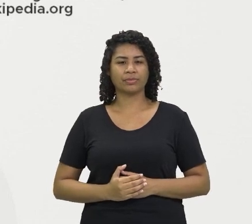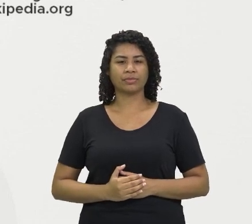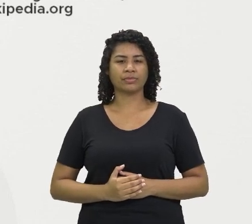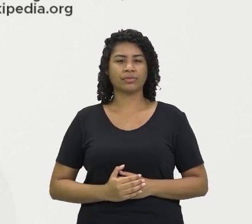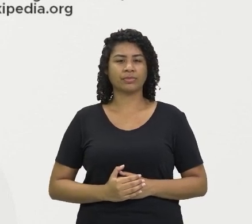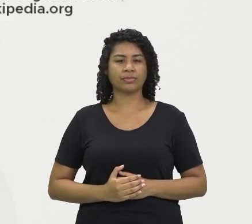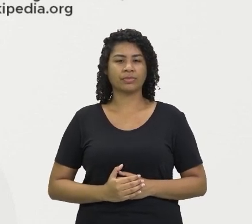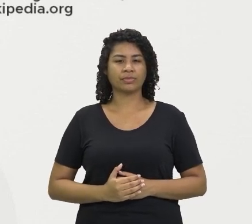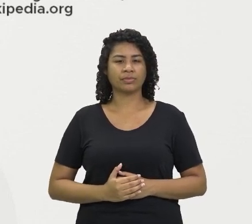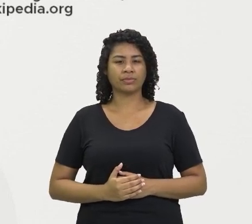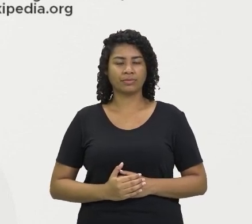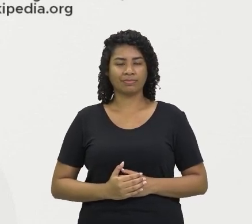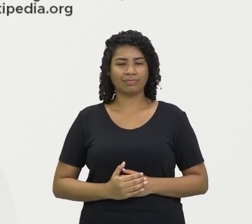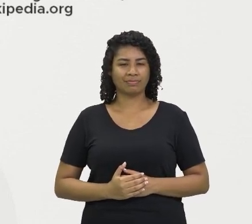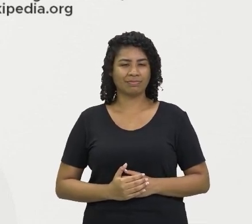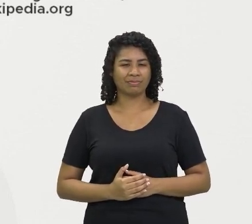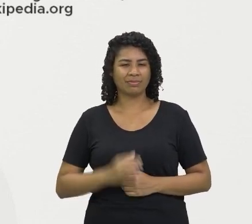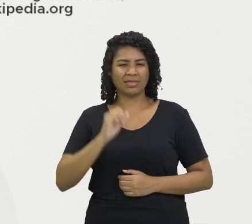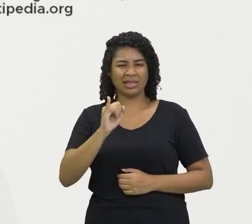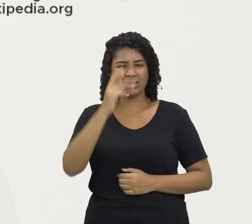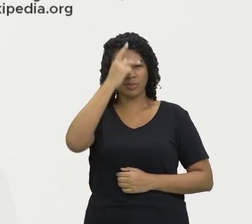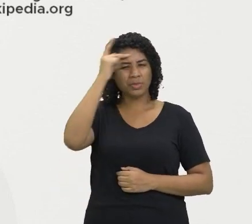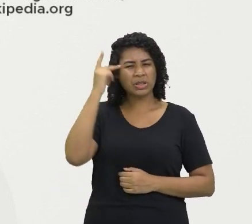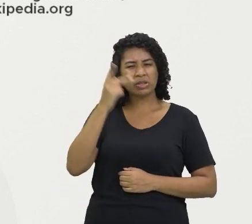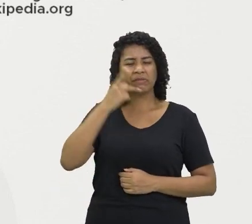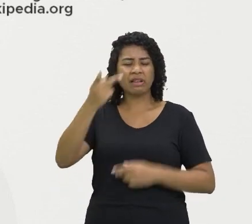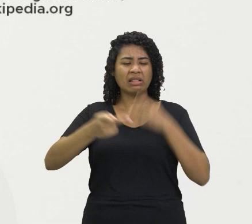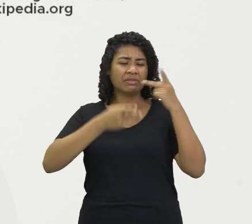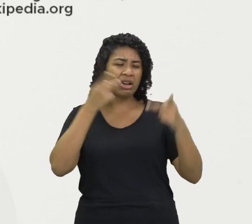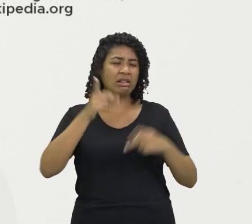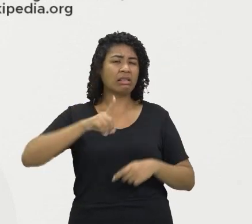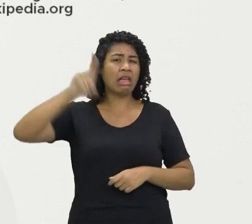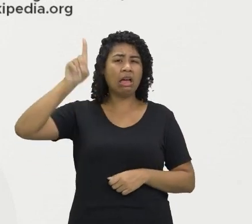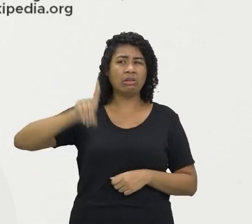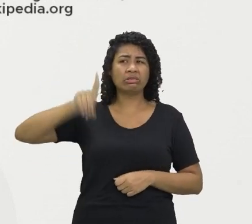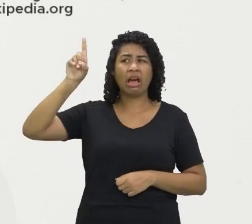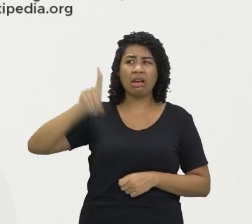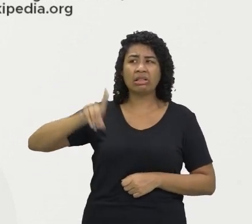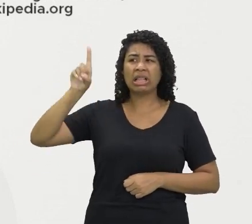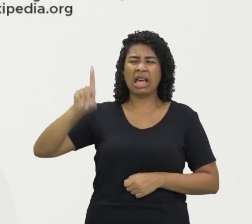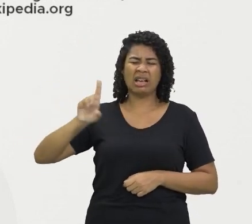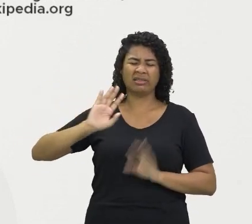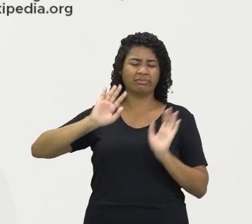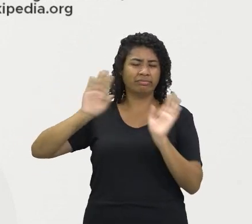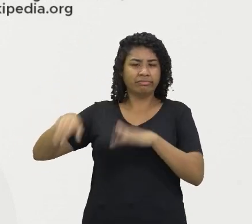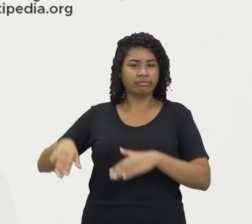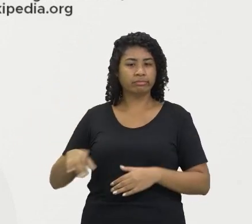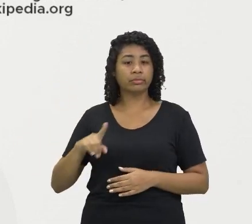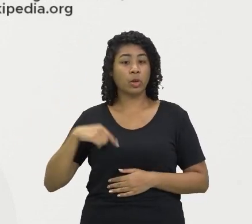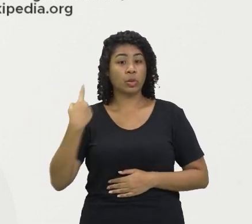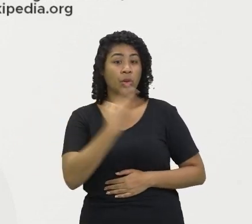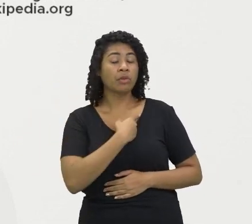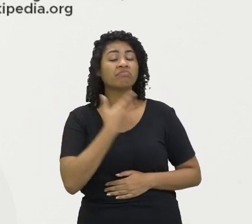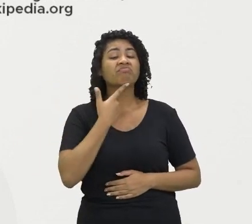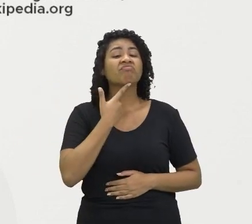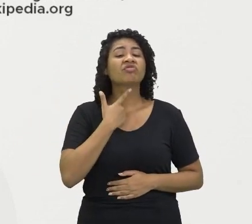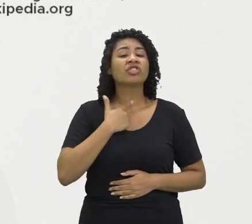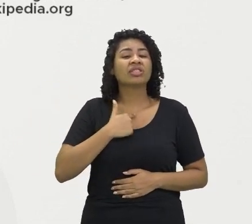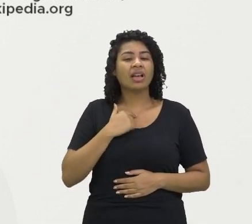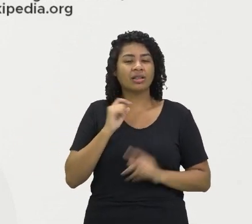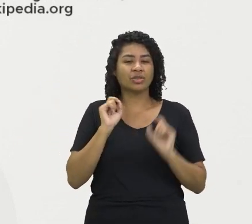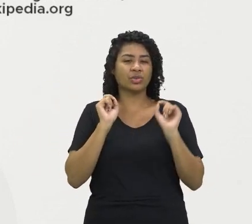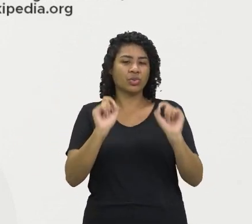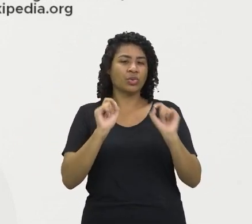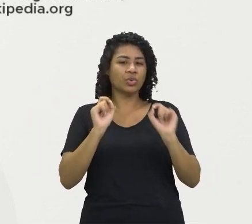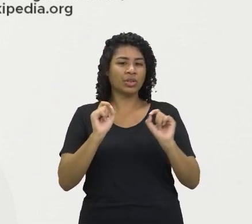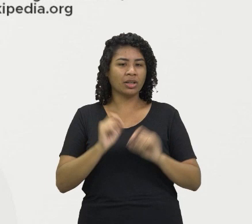mais com pessoas que falam sobre Deus. Queremos encontrar pessoas que falam